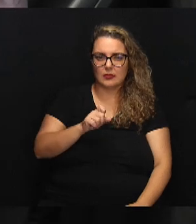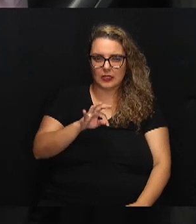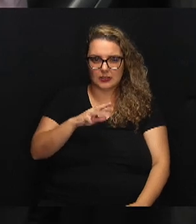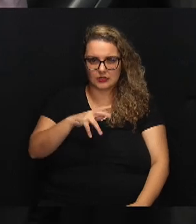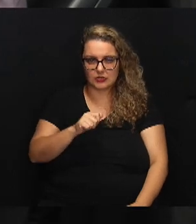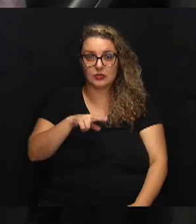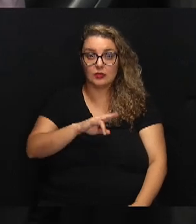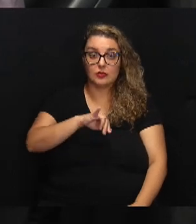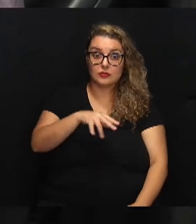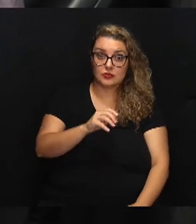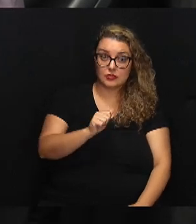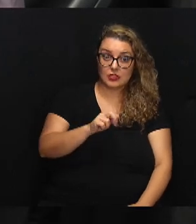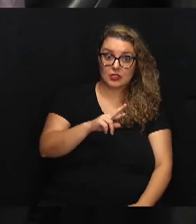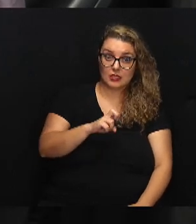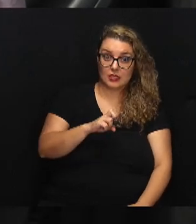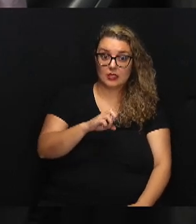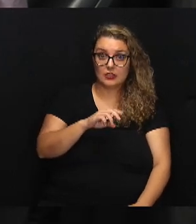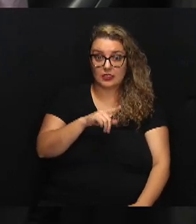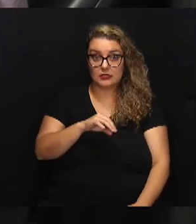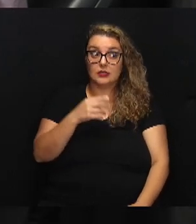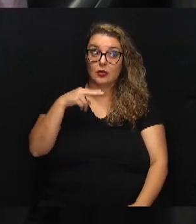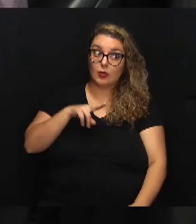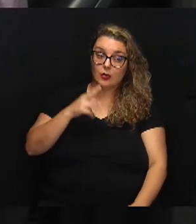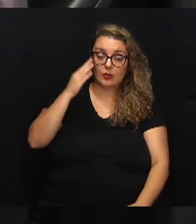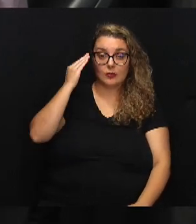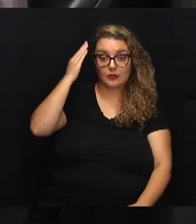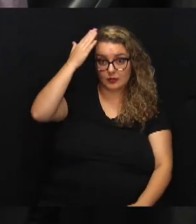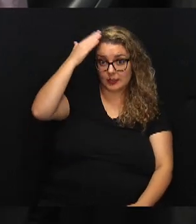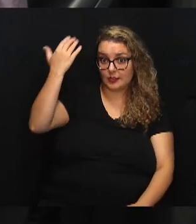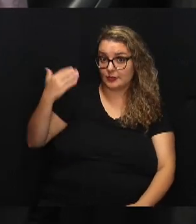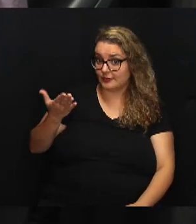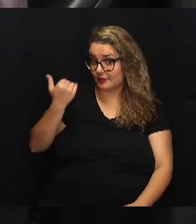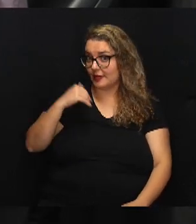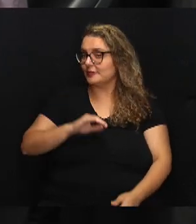em Jacarezinho ou em Curitiba. Vamos lá, gente.